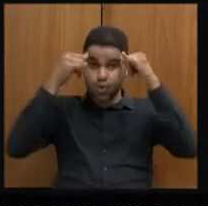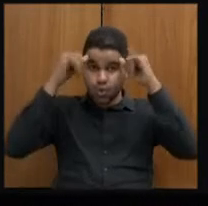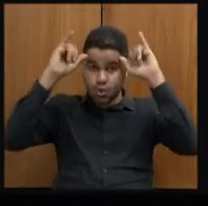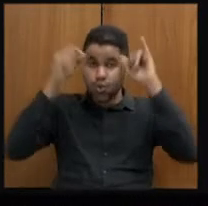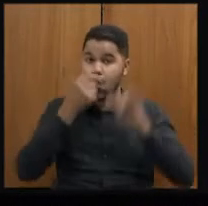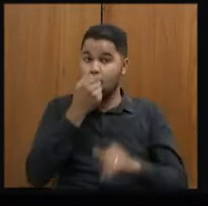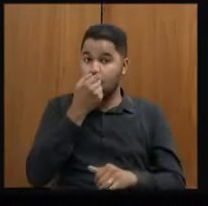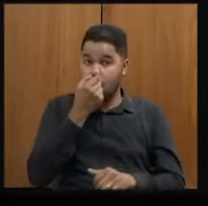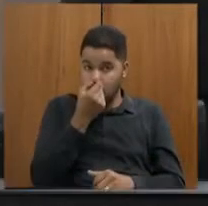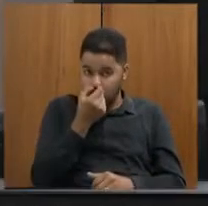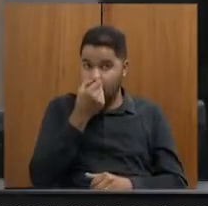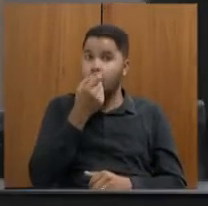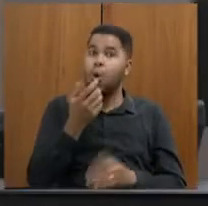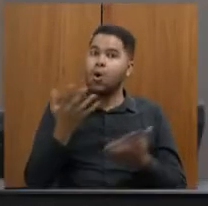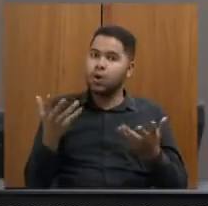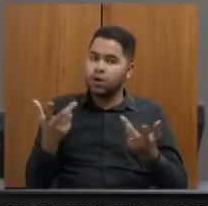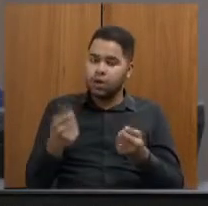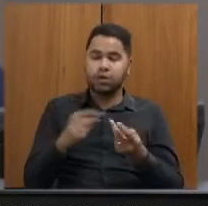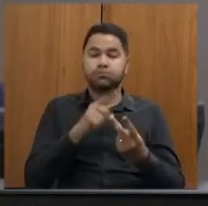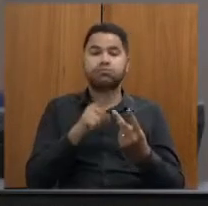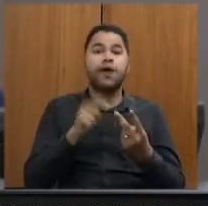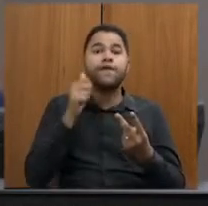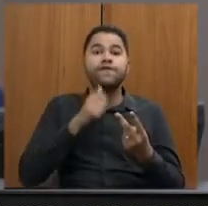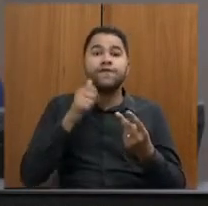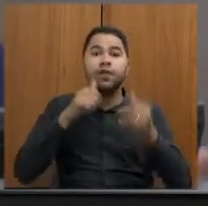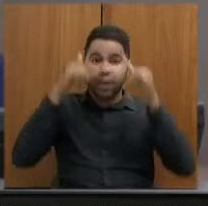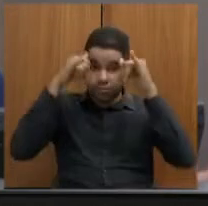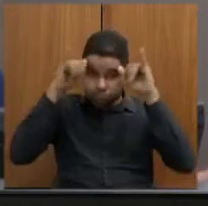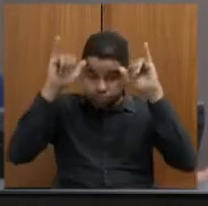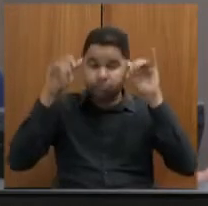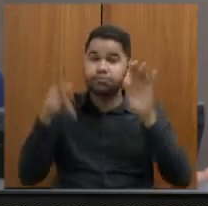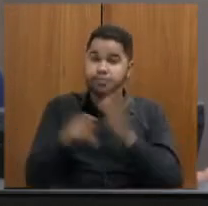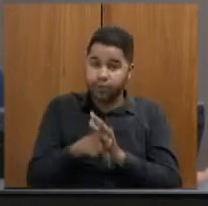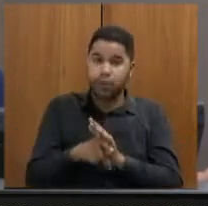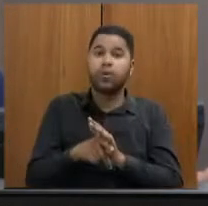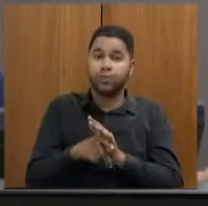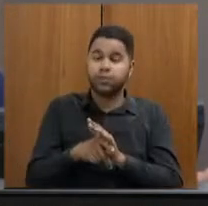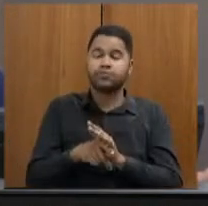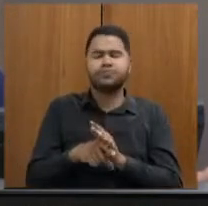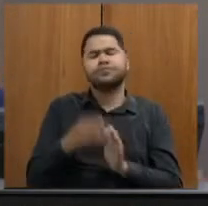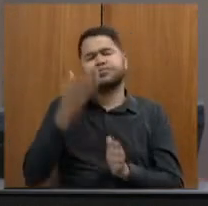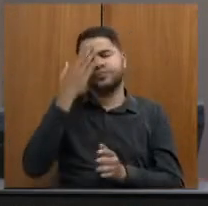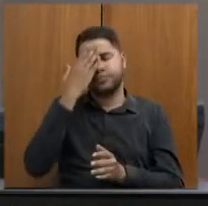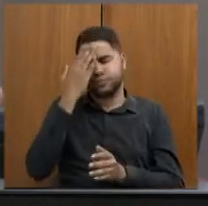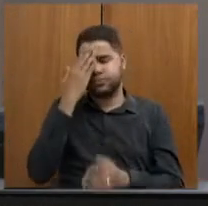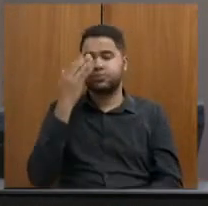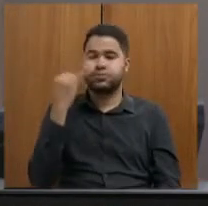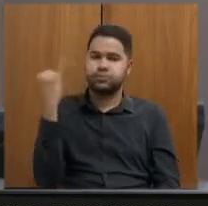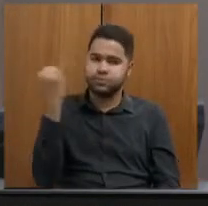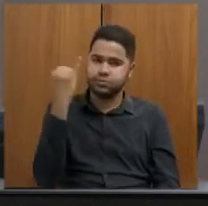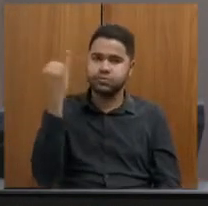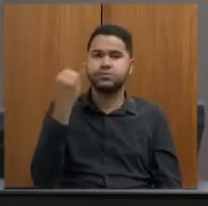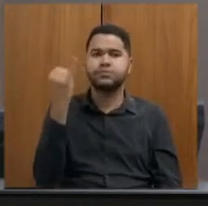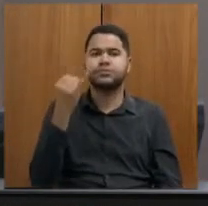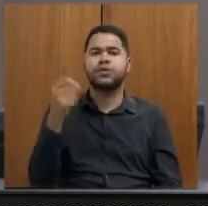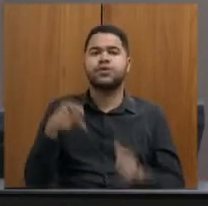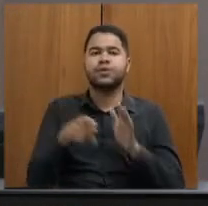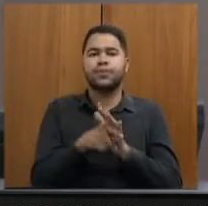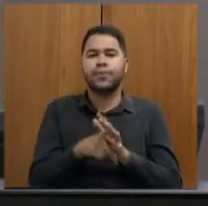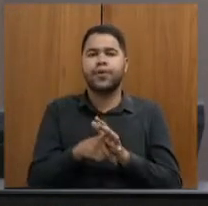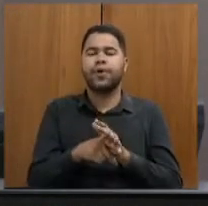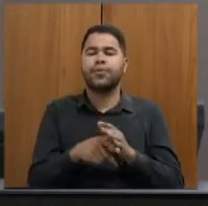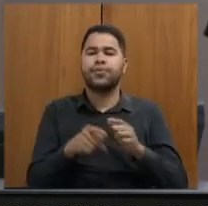e fêmeas de qualidade para o produtor em feiras agropecuárias gente sabe da importância da inseminação artificial